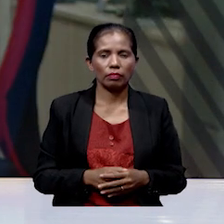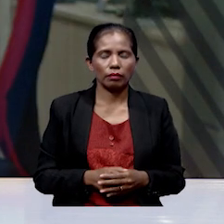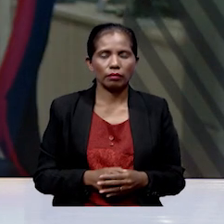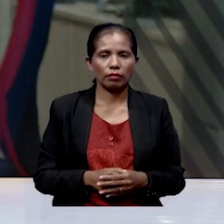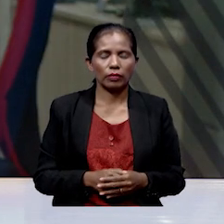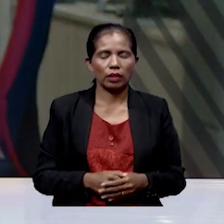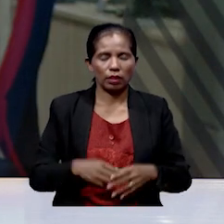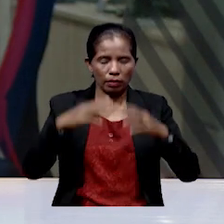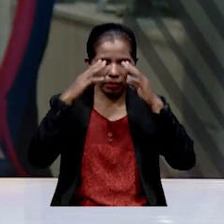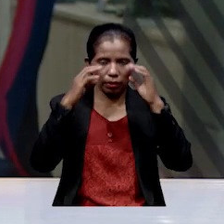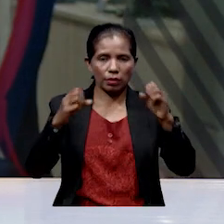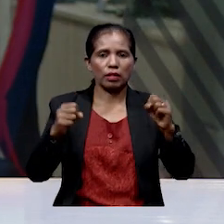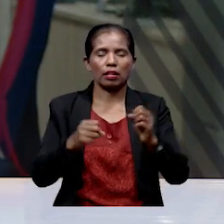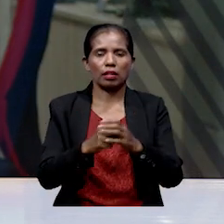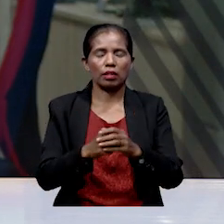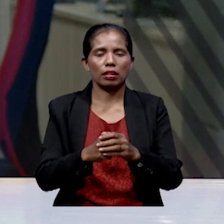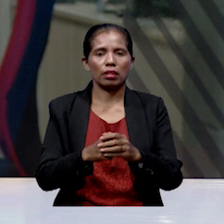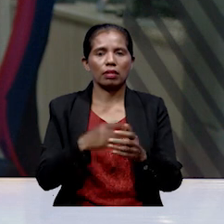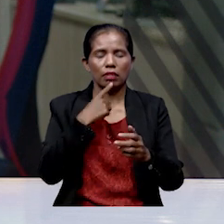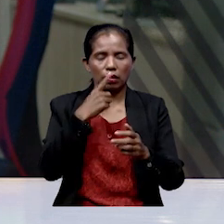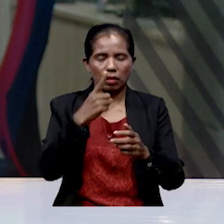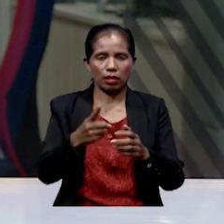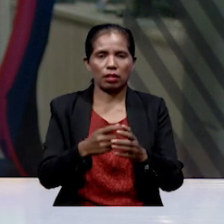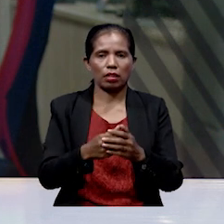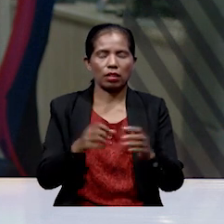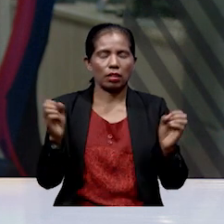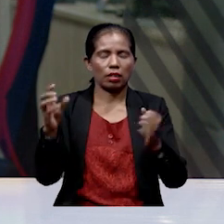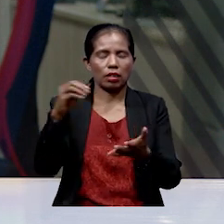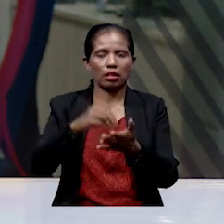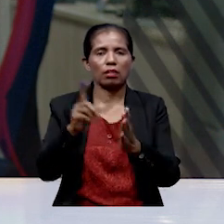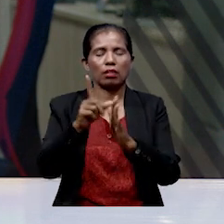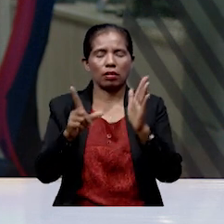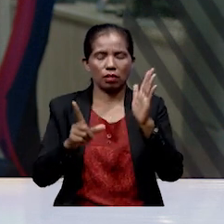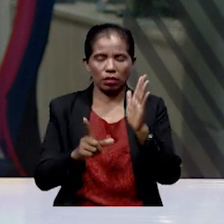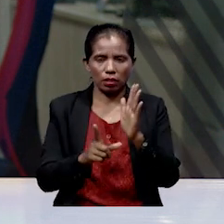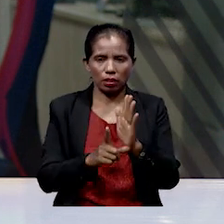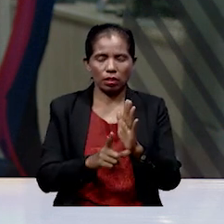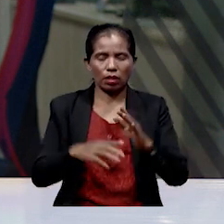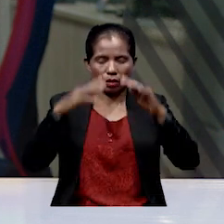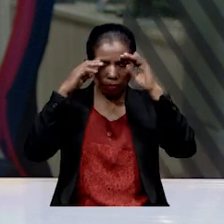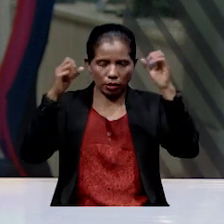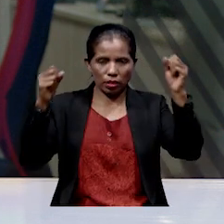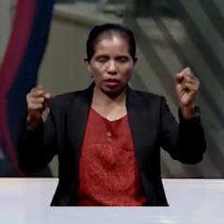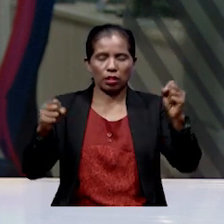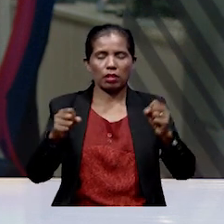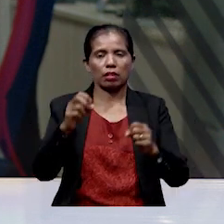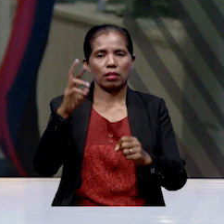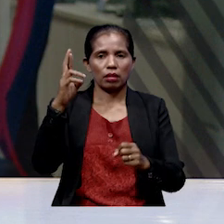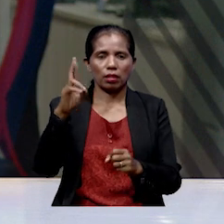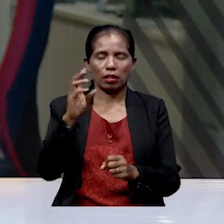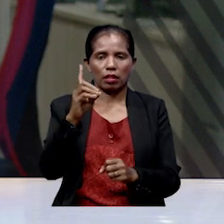Porta-voz presidente da República eleito considera la merece criar tan lei de instituição ba presidente da República.